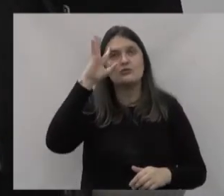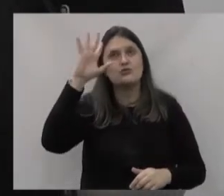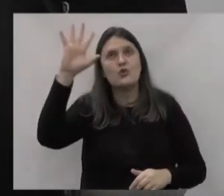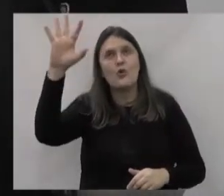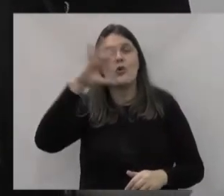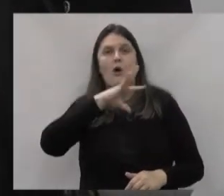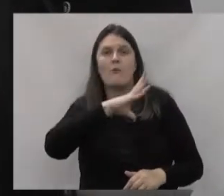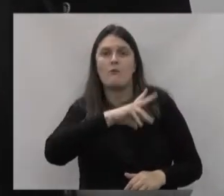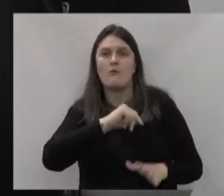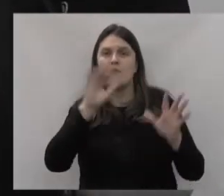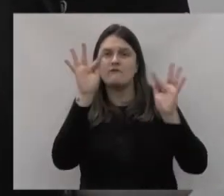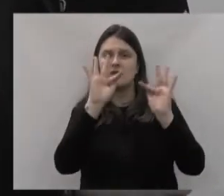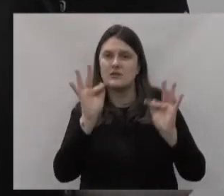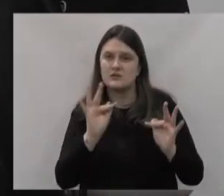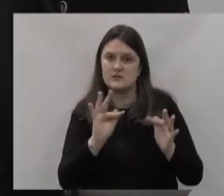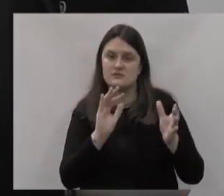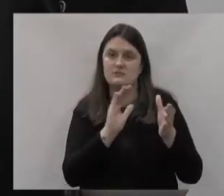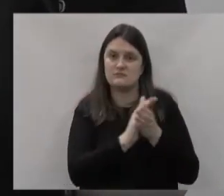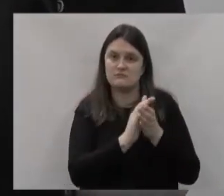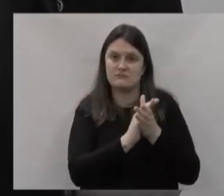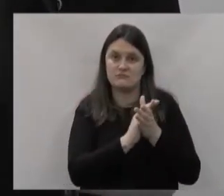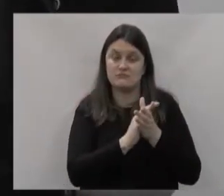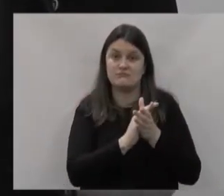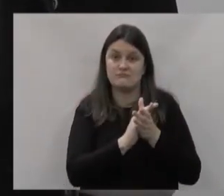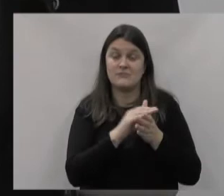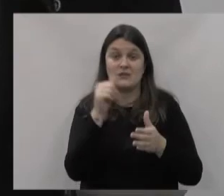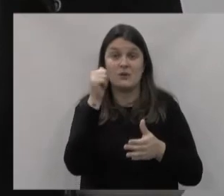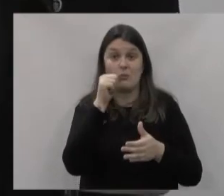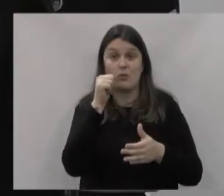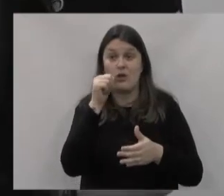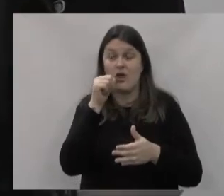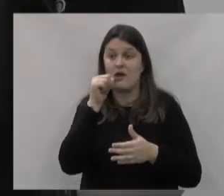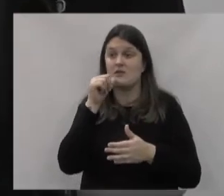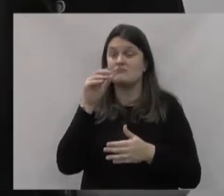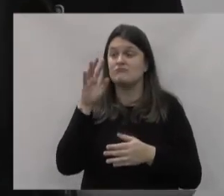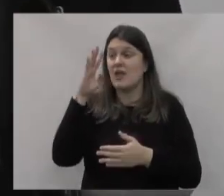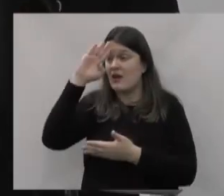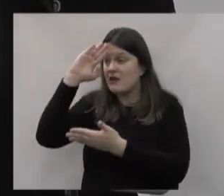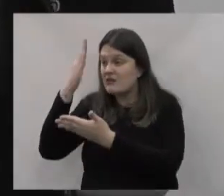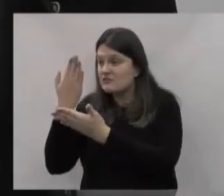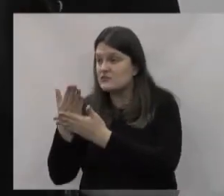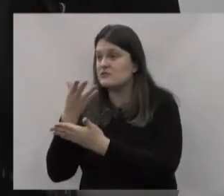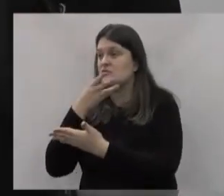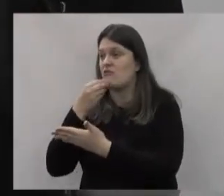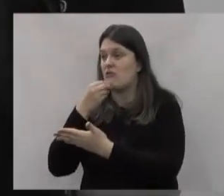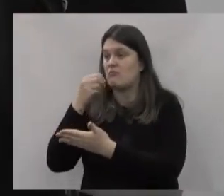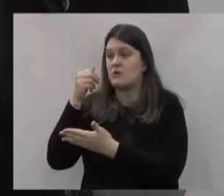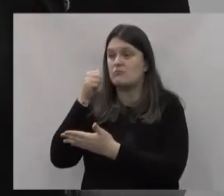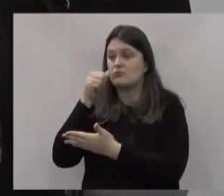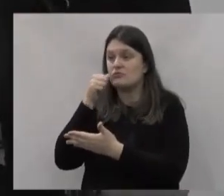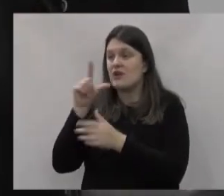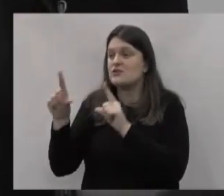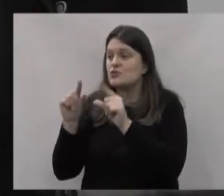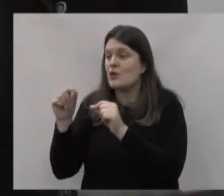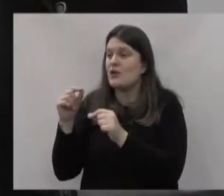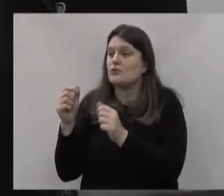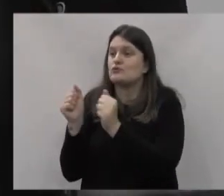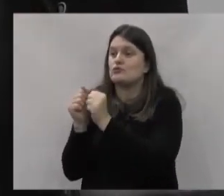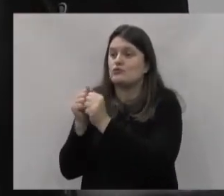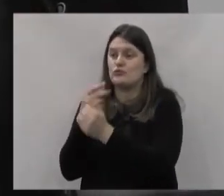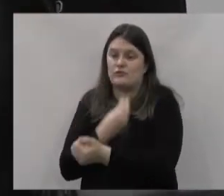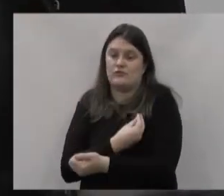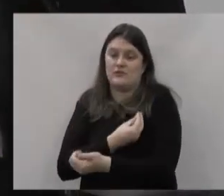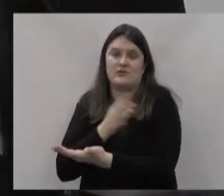para se separar daqui uma semana. Então, ela tem naquela pessoa o seu companheiro, aquela pessoa que ela escolheu para fazer a sua